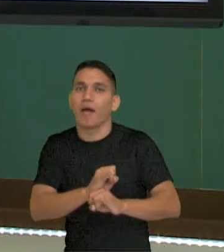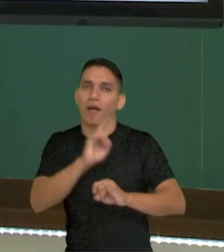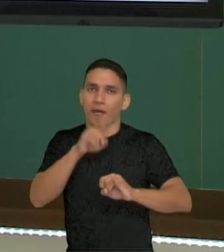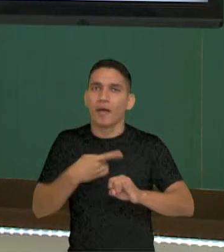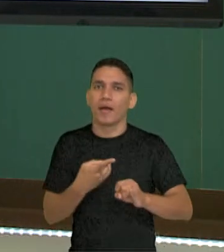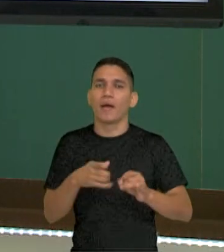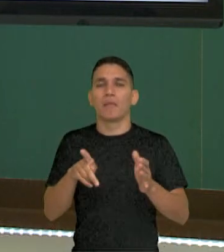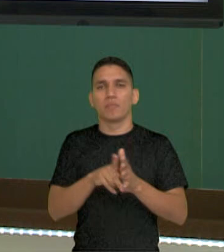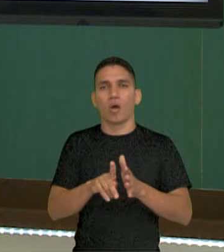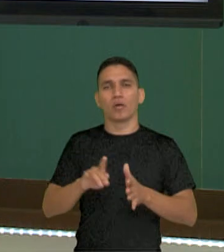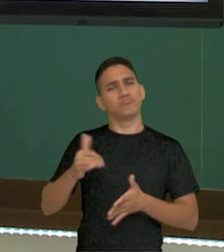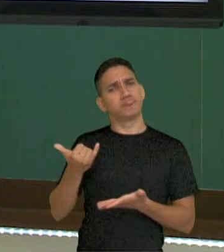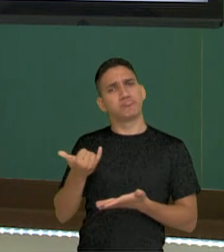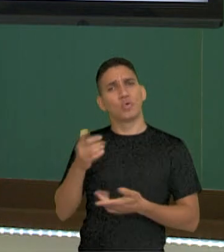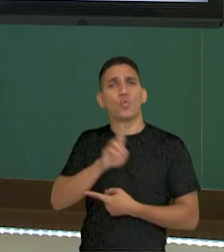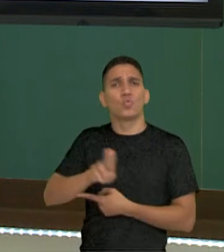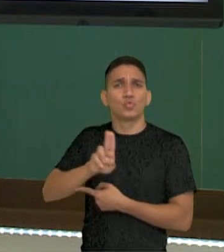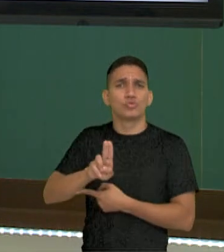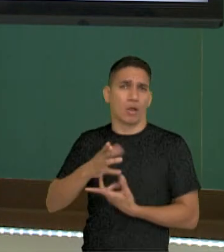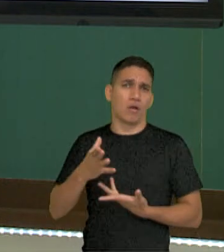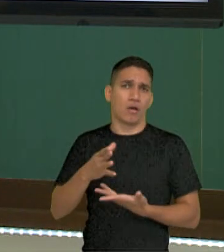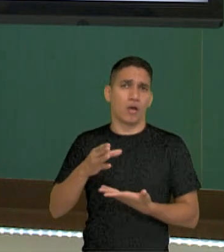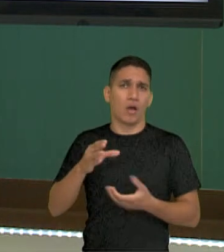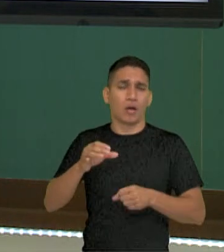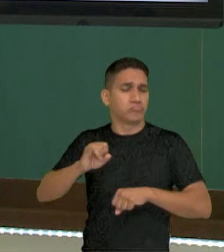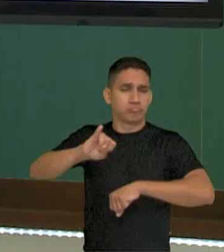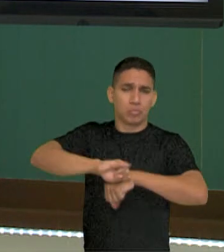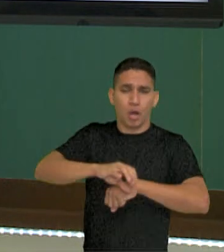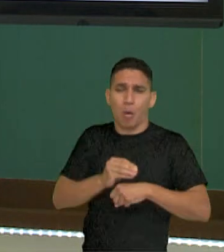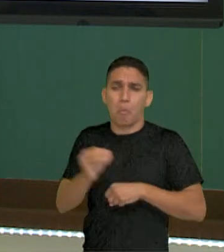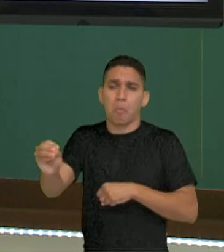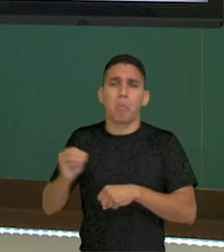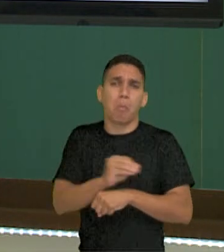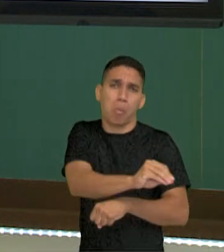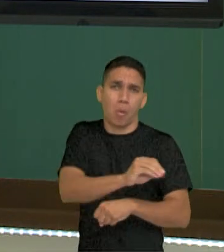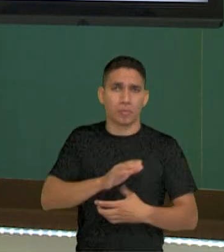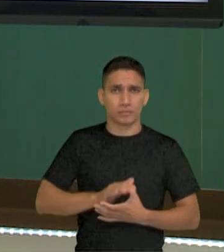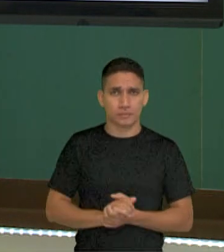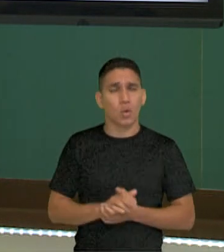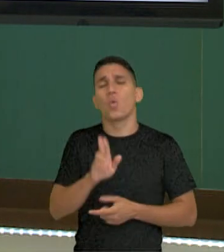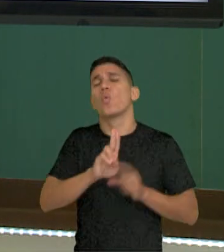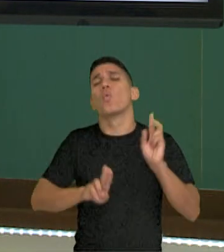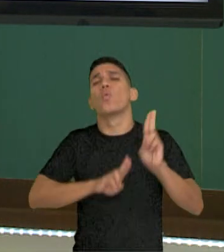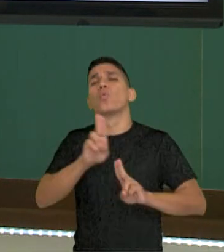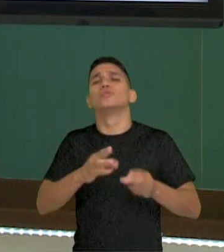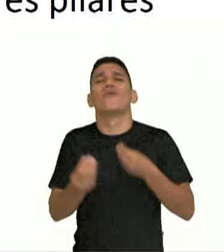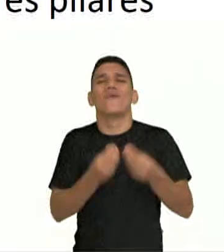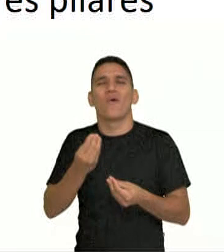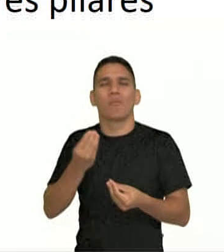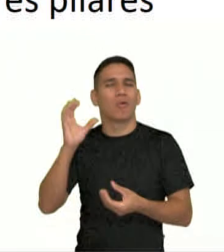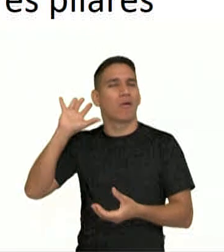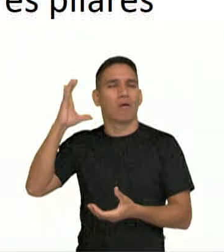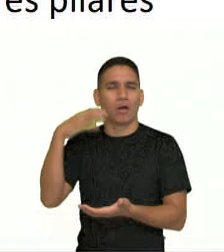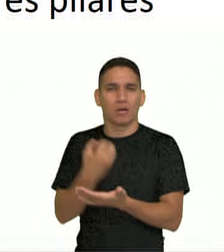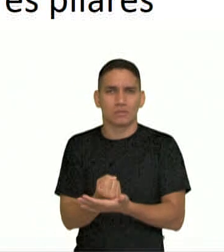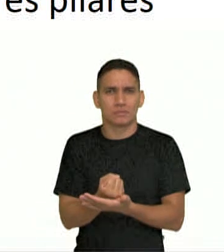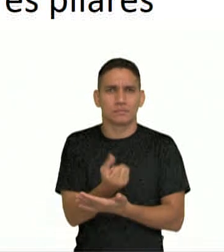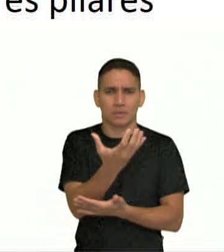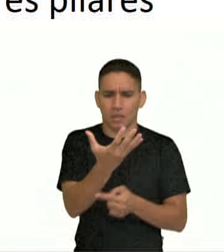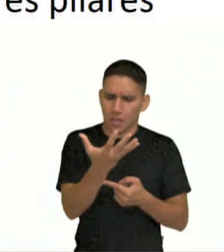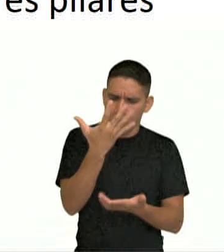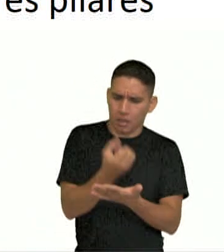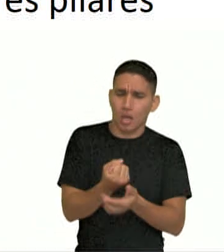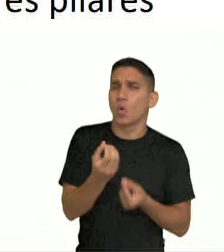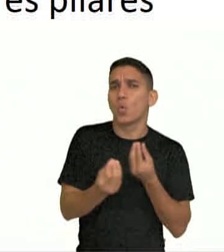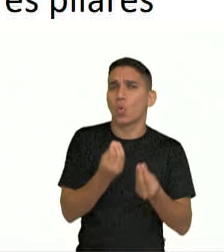rede móvel, ok? Como gravar um podcast? Como que a gente pode fazer essa gravação? O